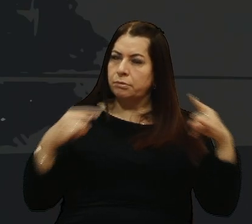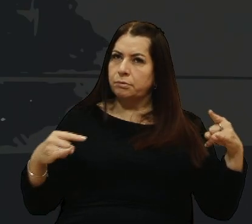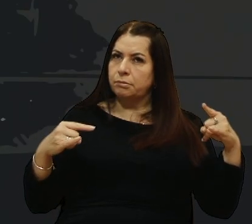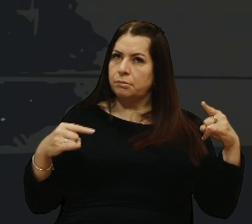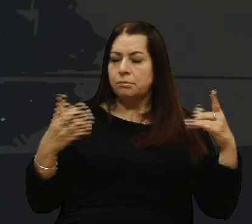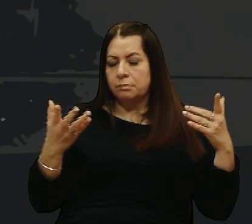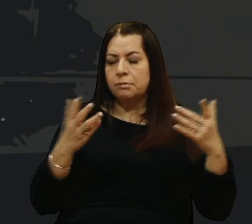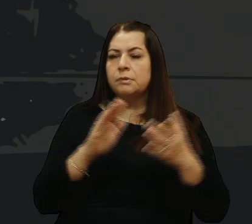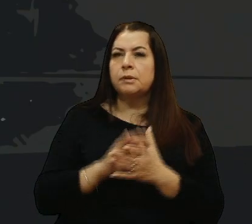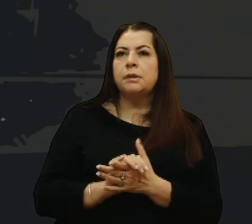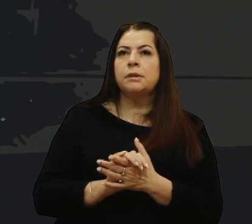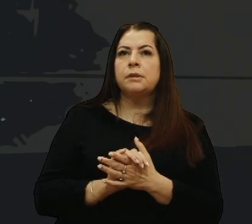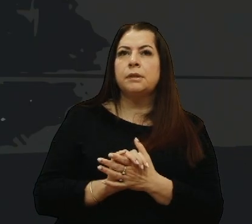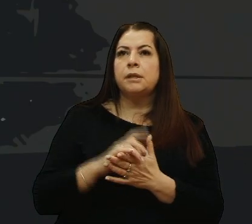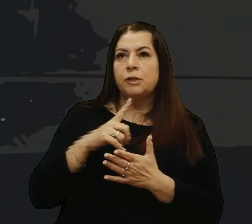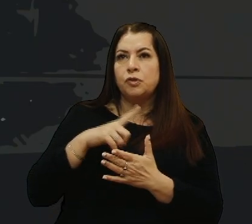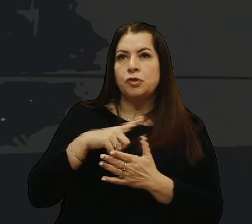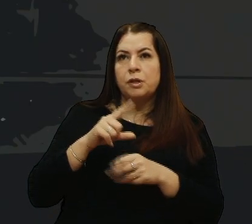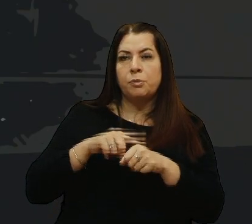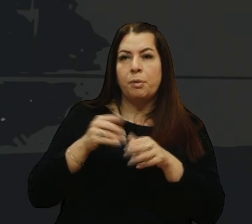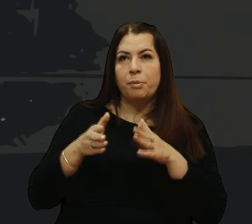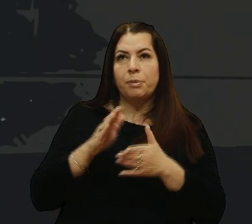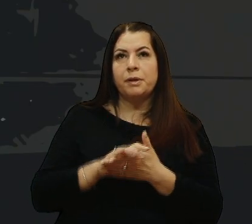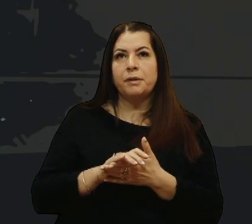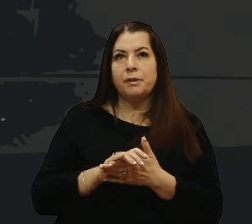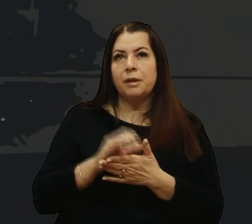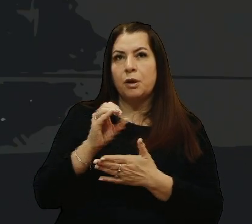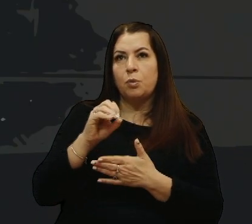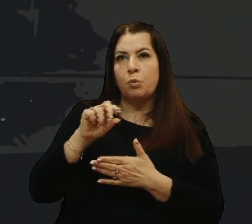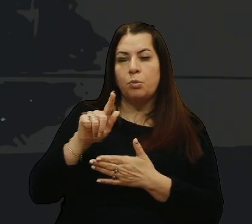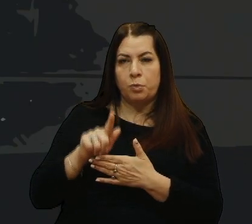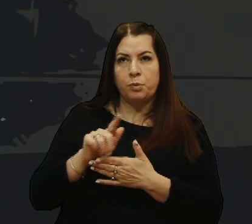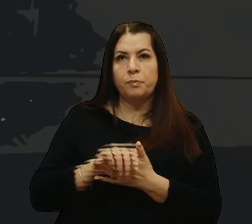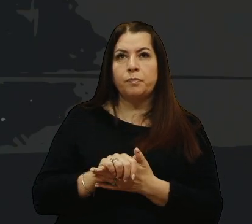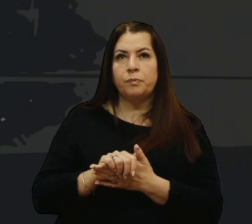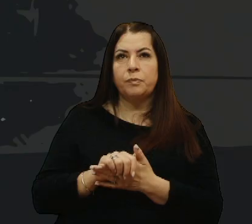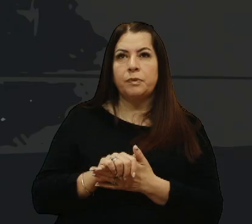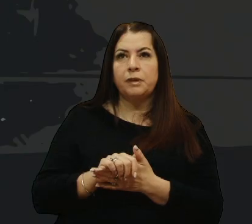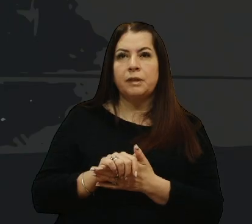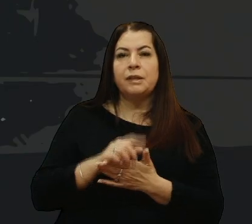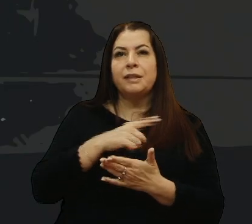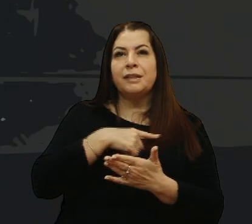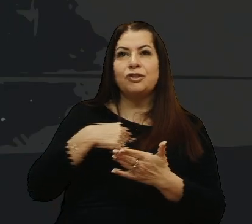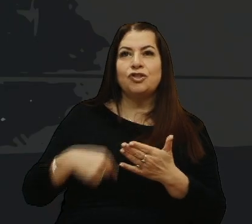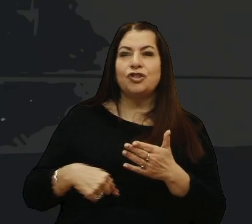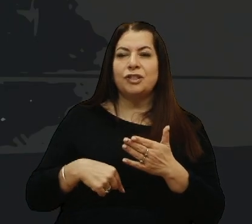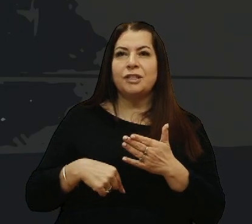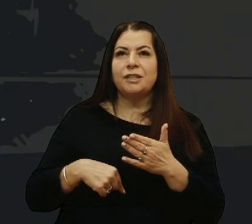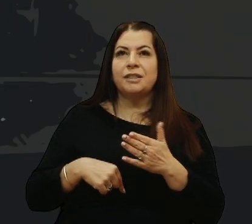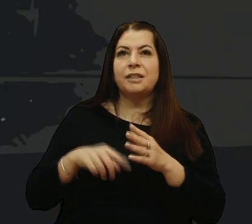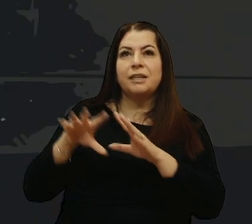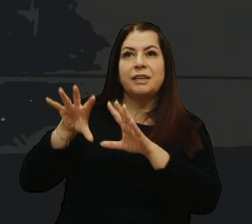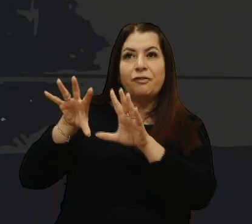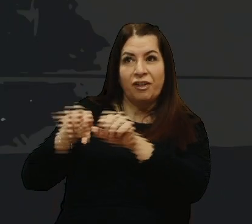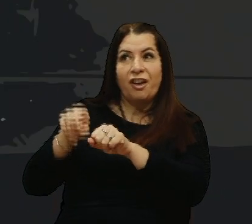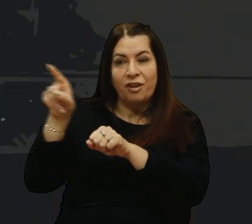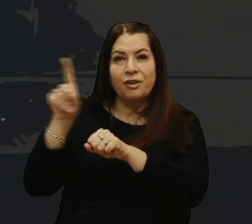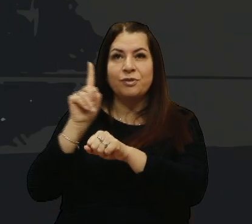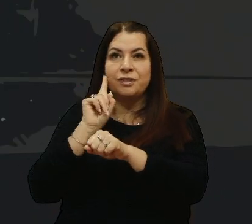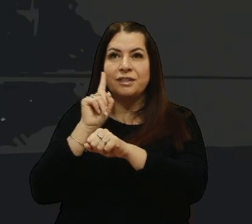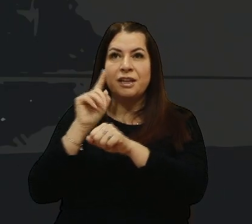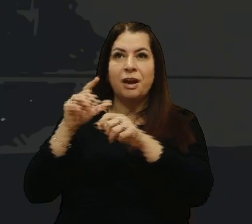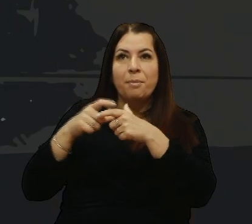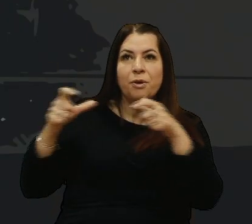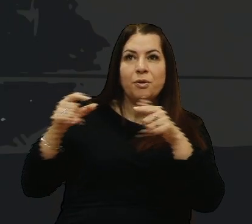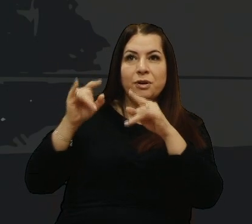cabana, vamos dizer assim, que tinha naquele momento lá, era de uma ONG de chineses exilados nos Estados Unidos. Essa era a maior